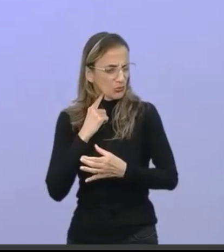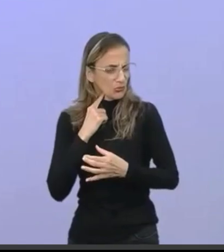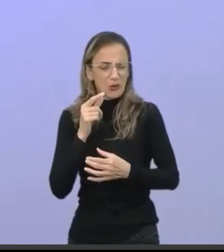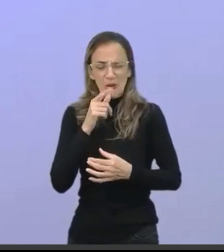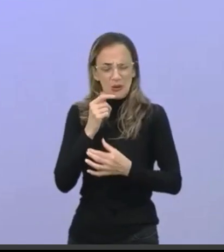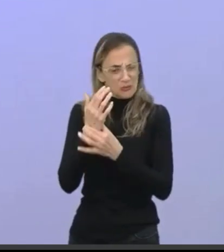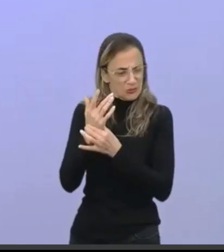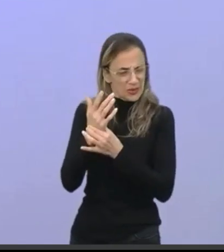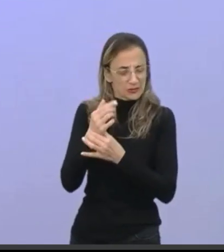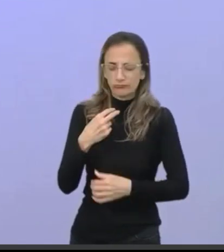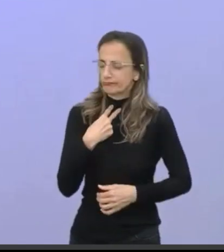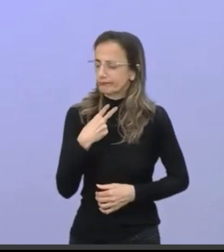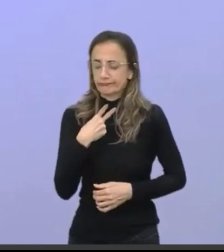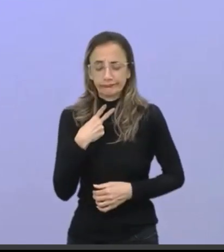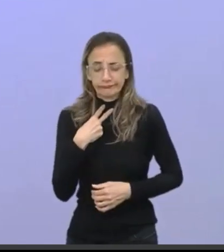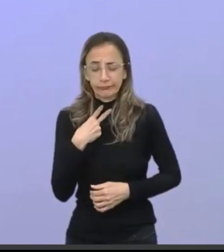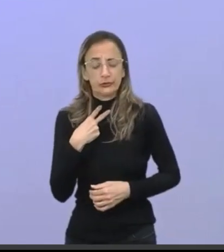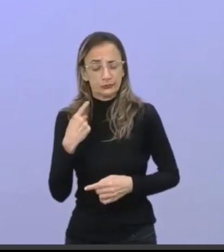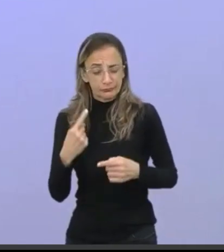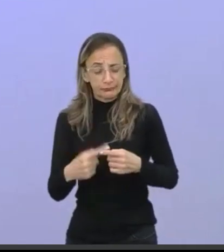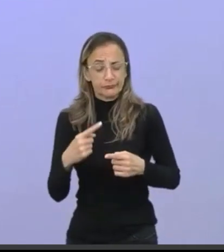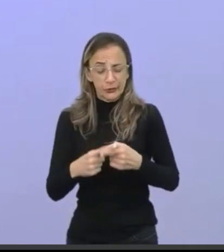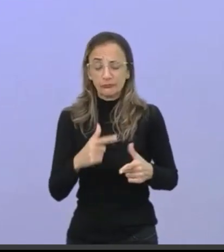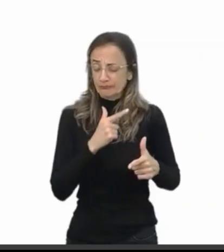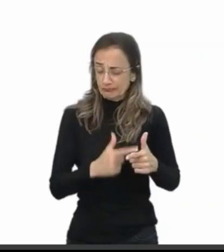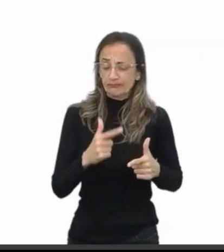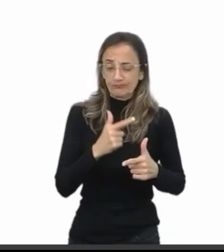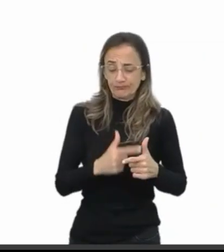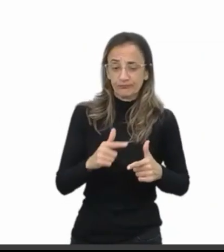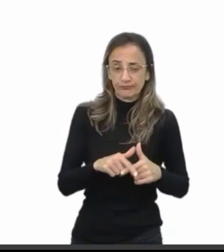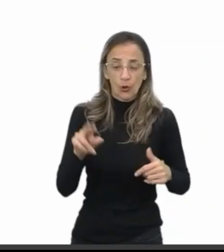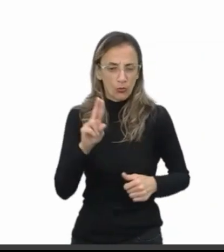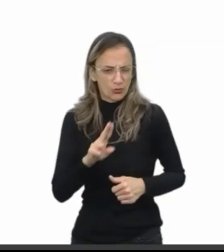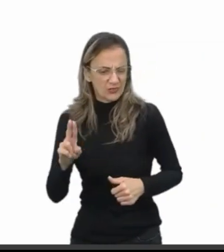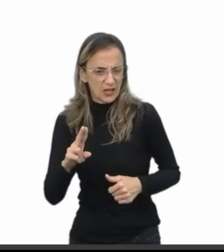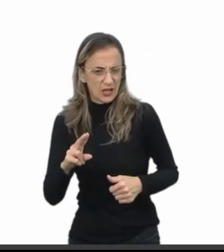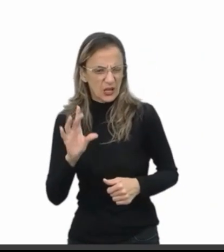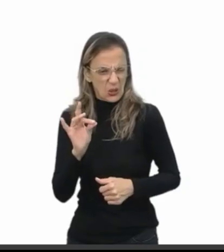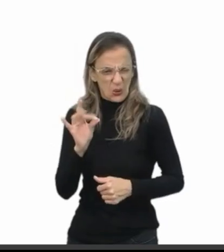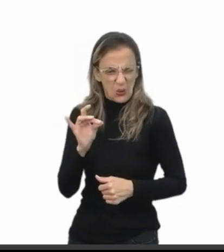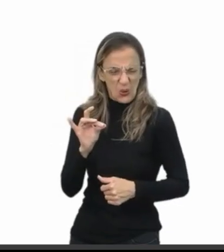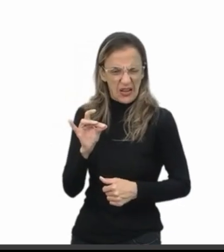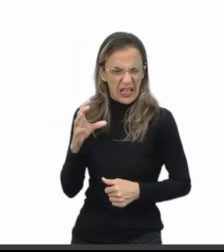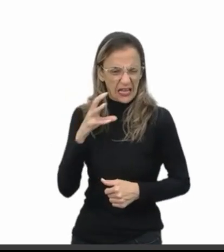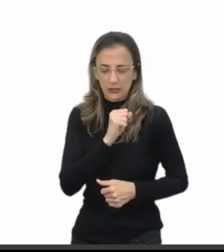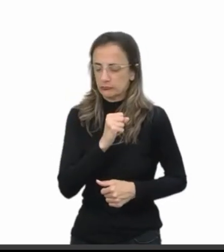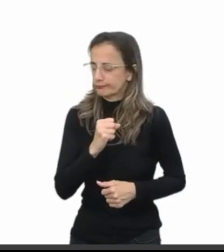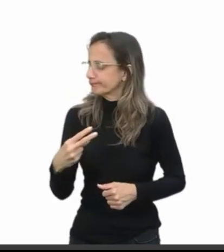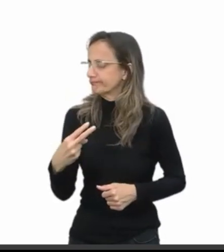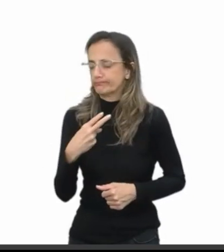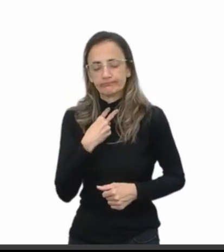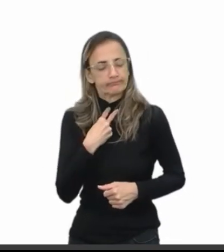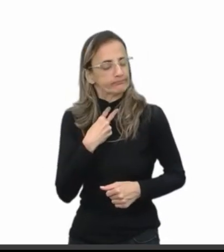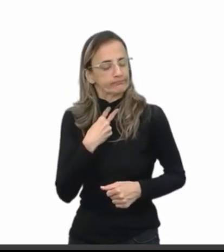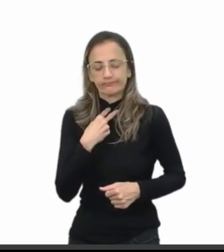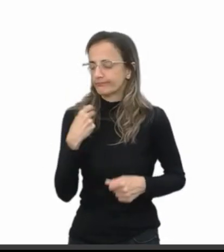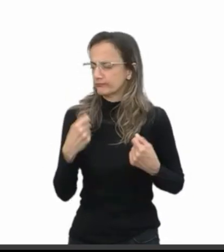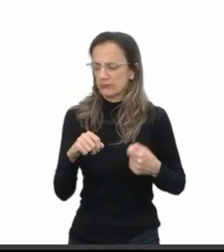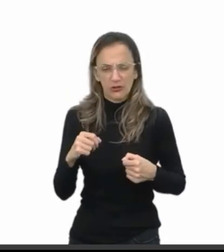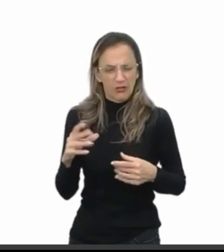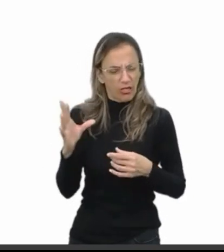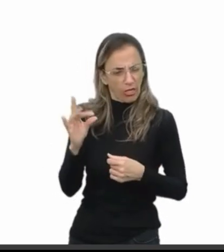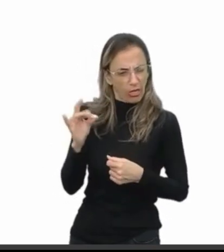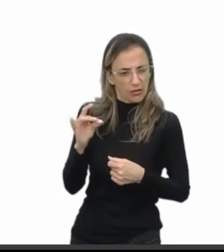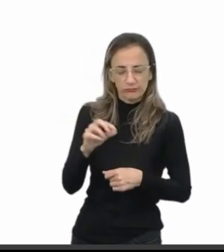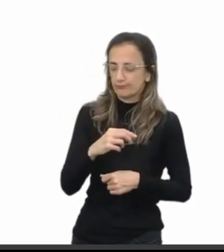não danificar ali as plaquinhas. Não use cola quente. Nesse momento, não precisa, professor, fixar a